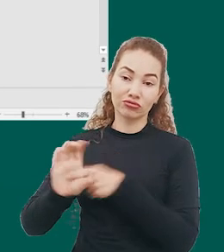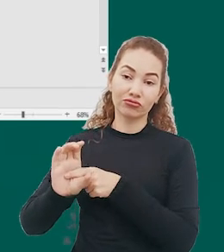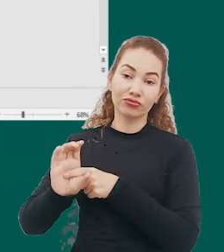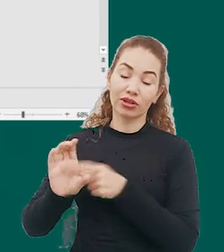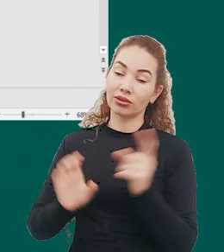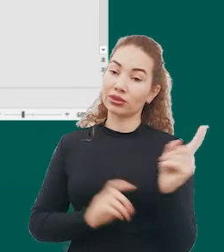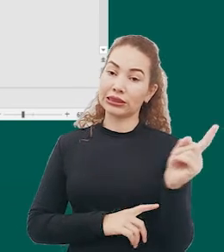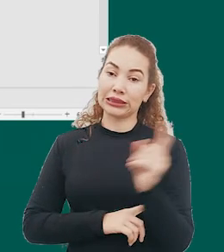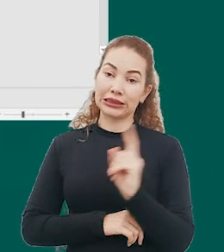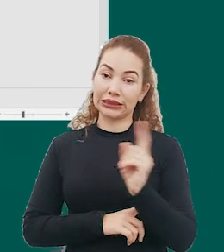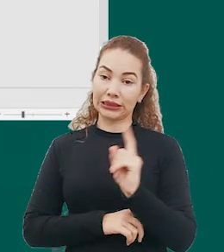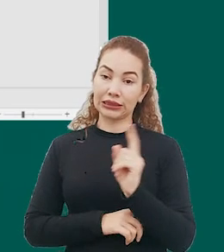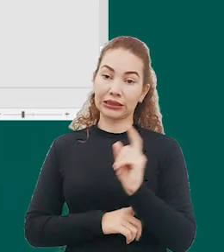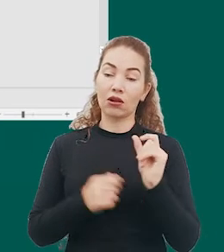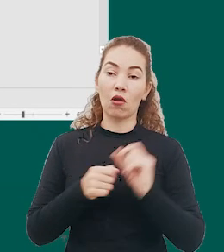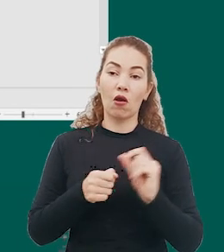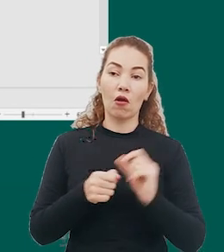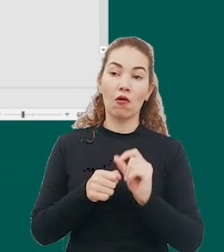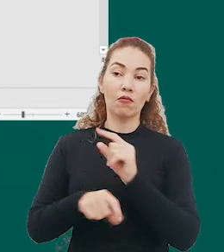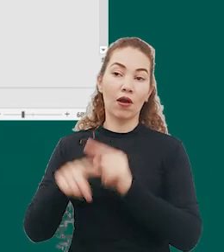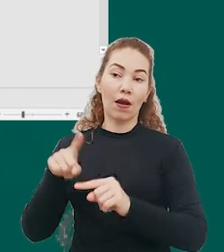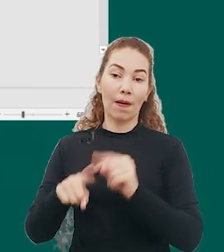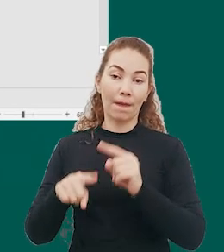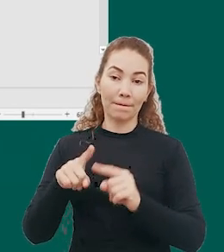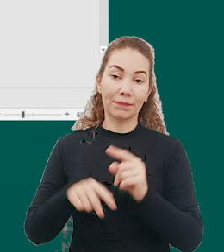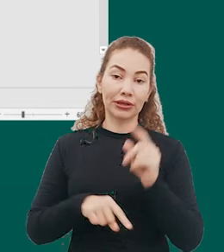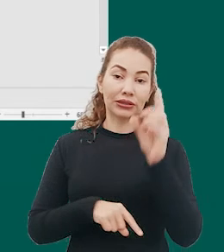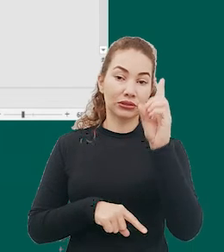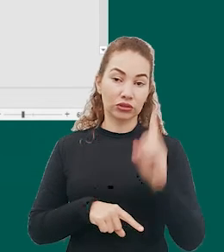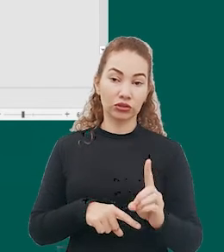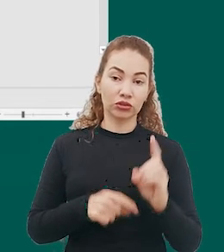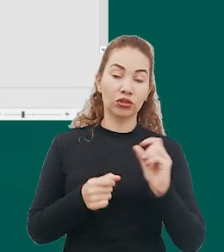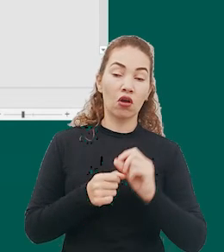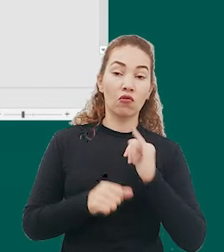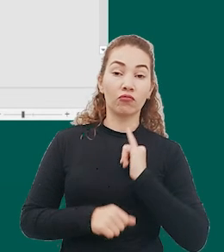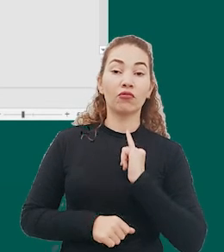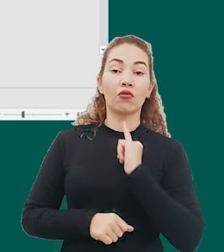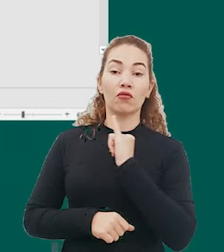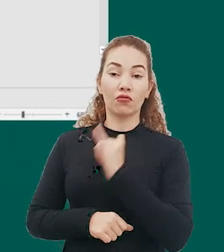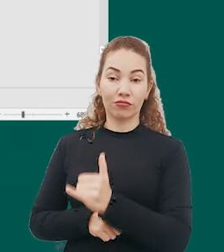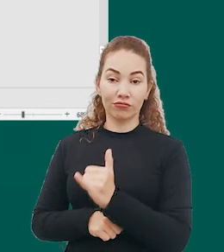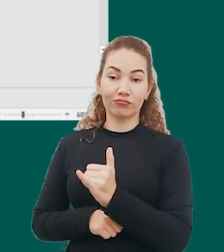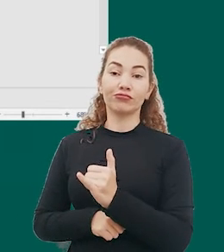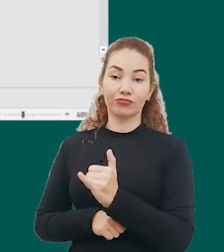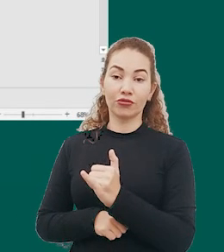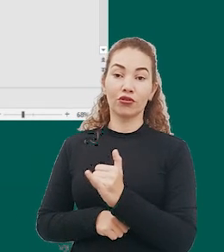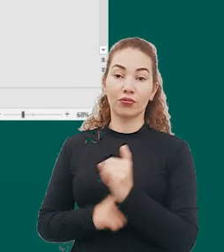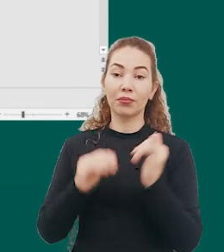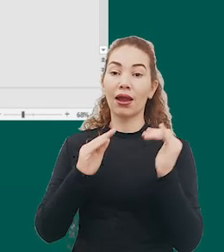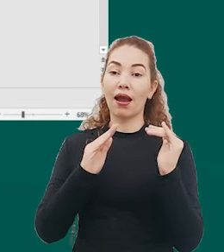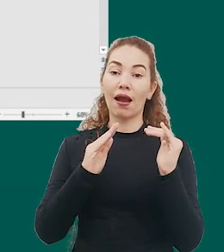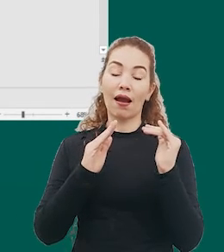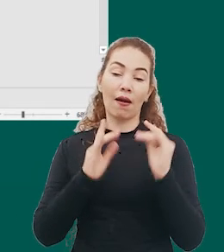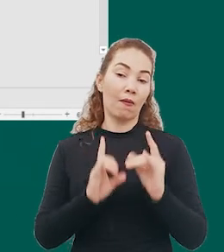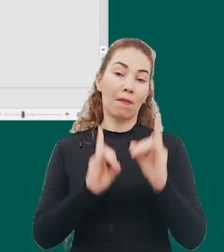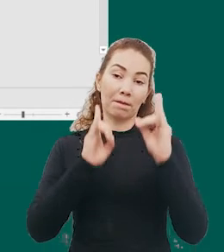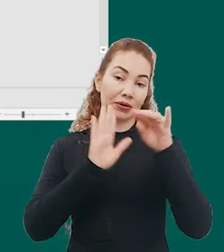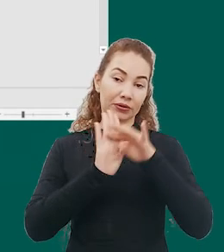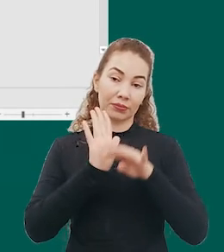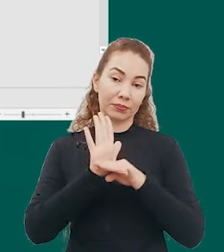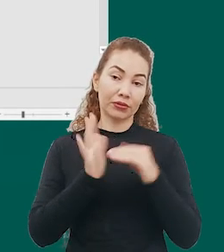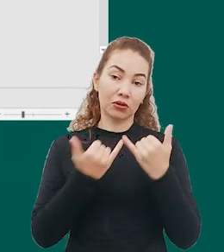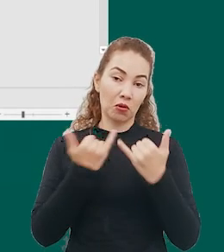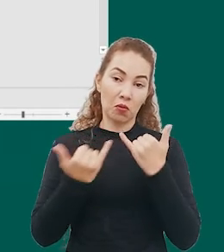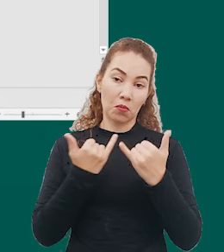fazer lá na minha ficha de bens e direitos, eu vou estar informando esse imóvel que eu adquiri e vou